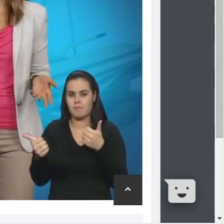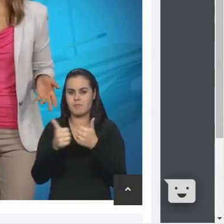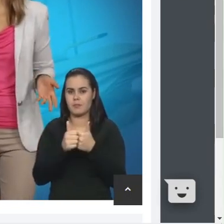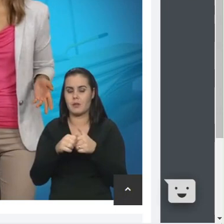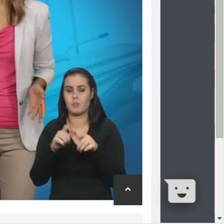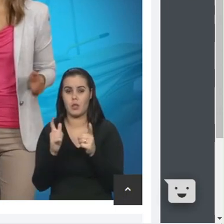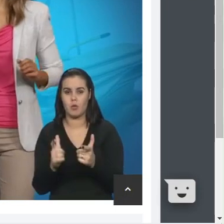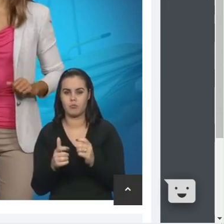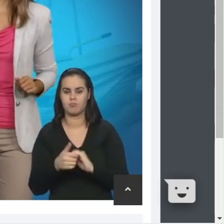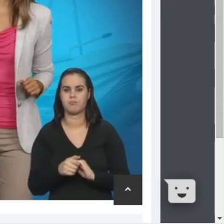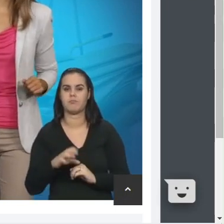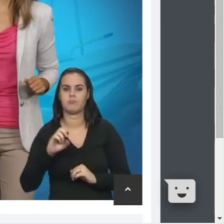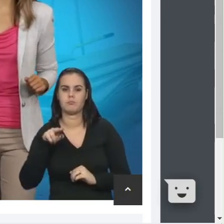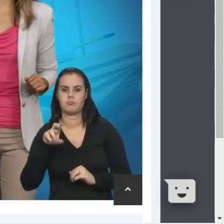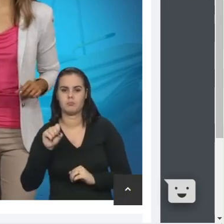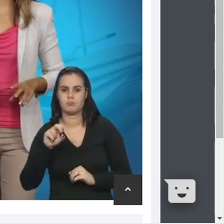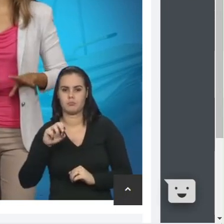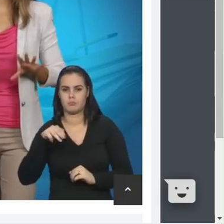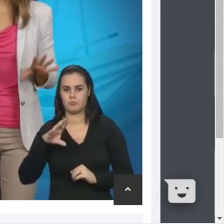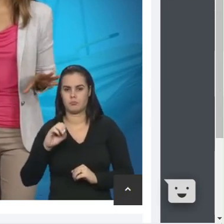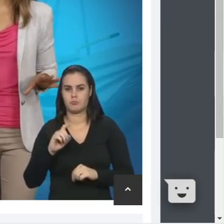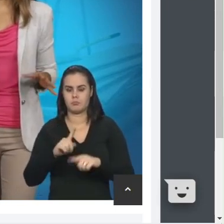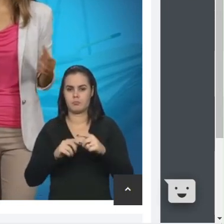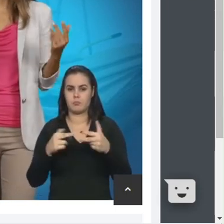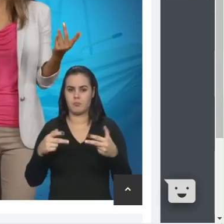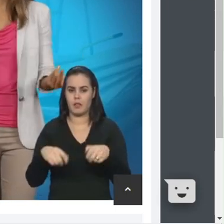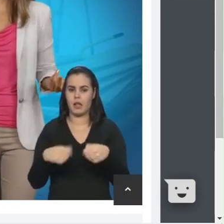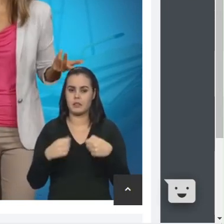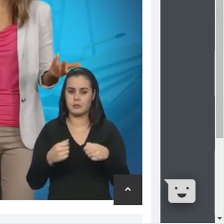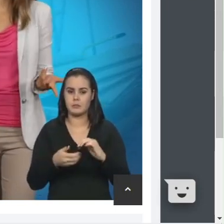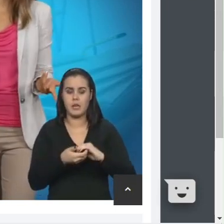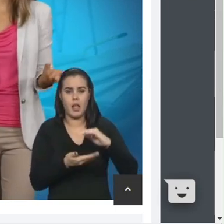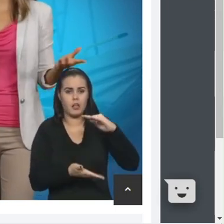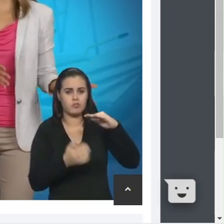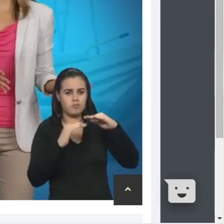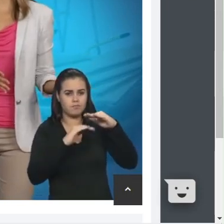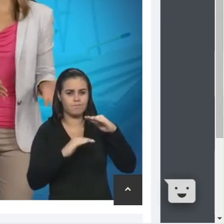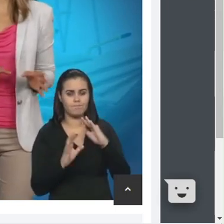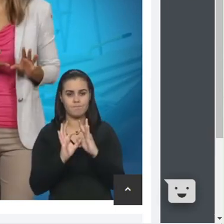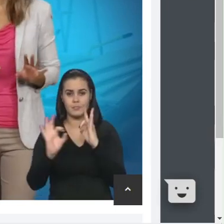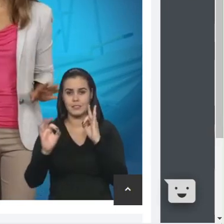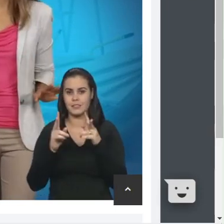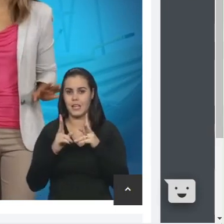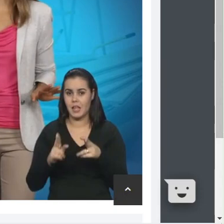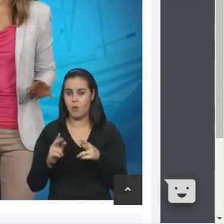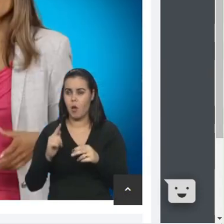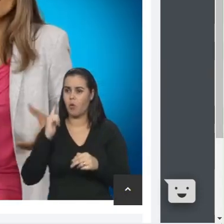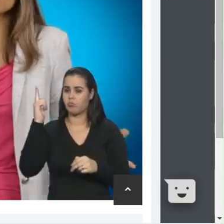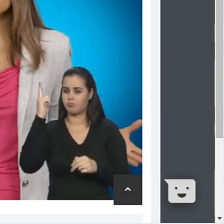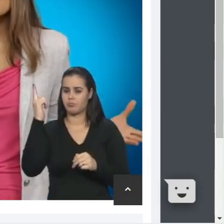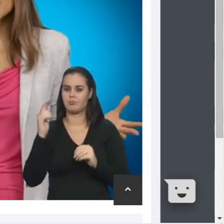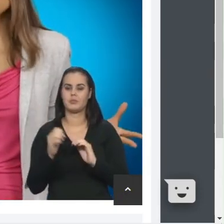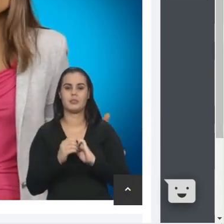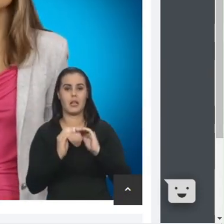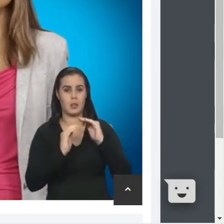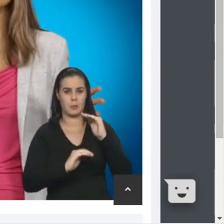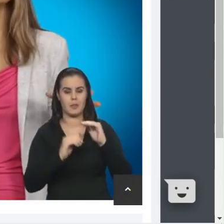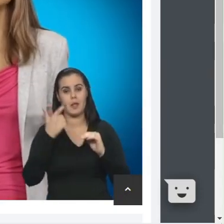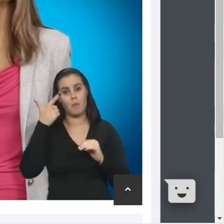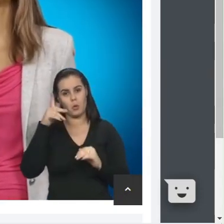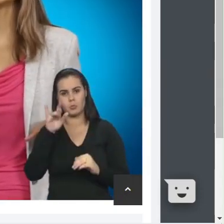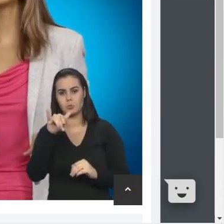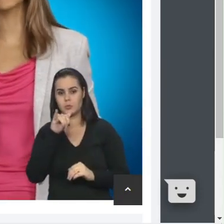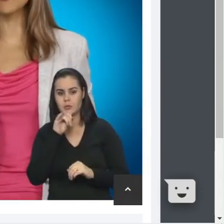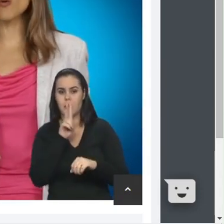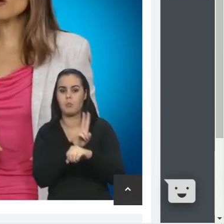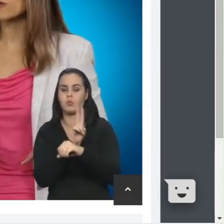de consumo. Os materiais devem ser empilhados a uma distância igual à altura da pilha, no mínimo. Outro exemplo é o